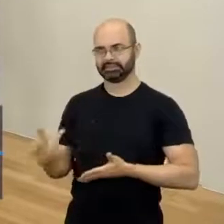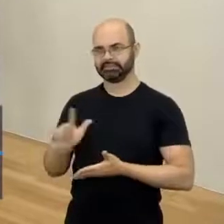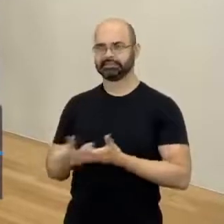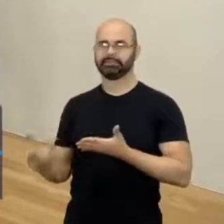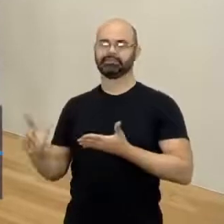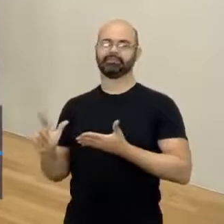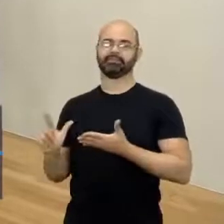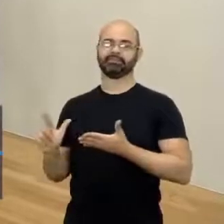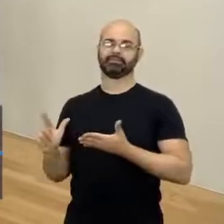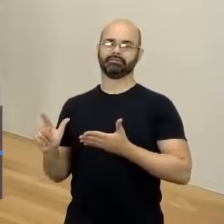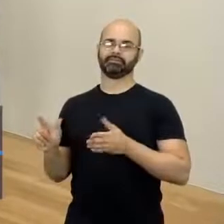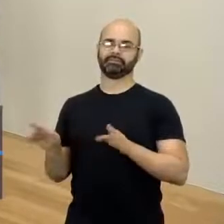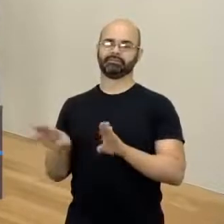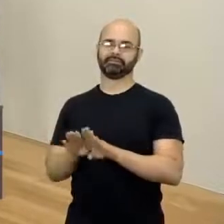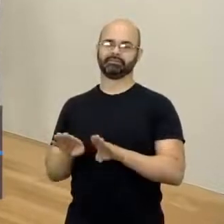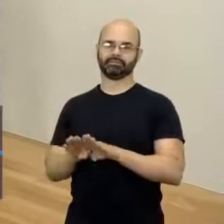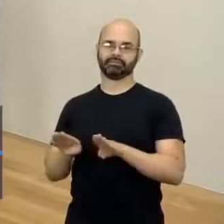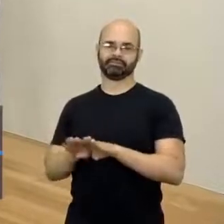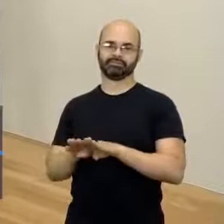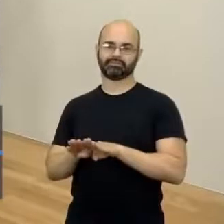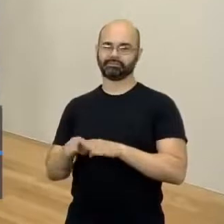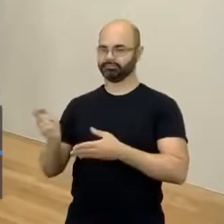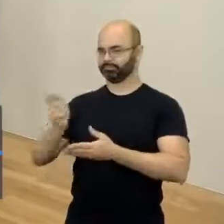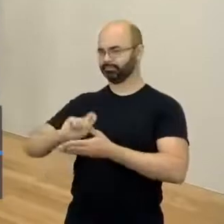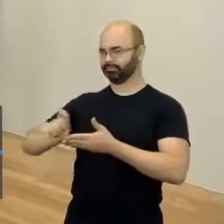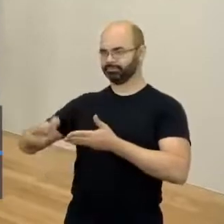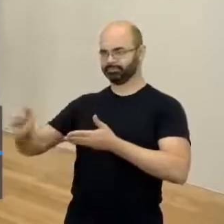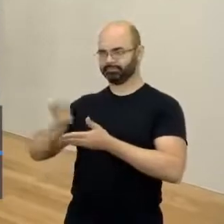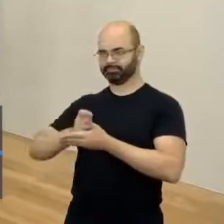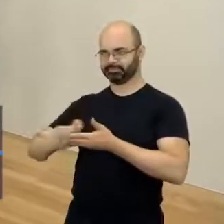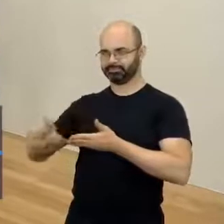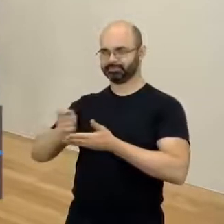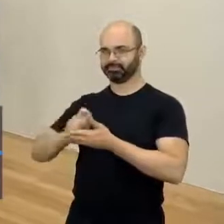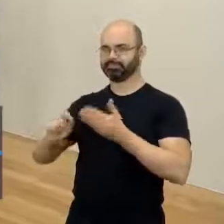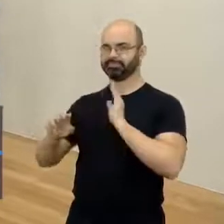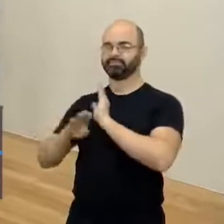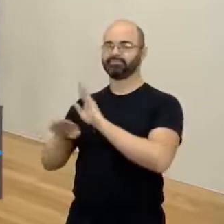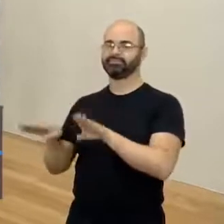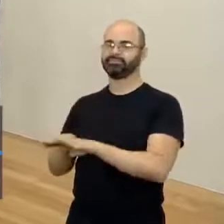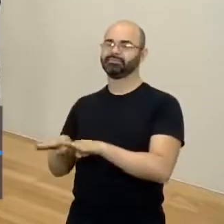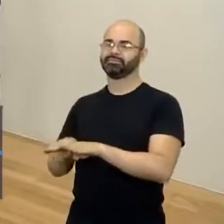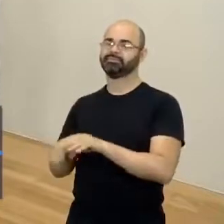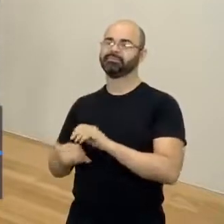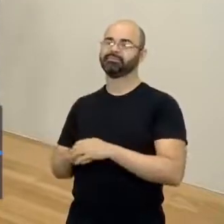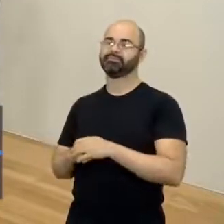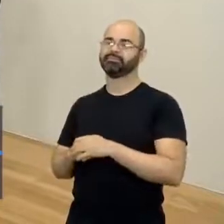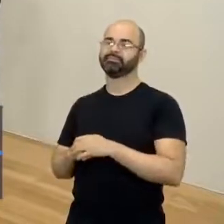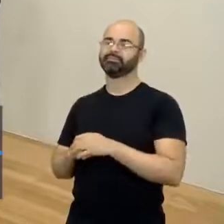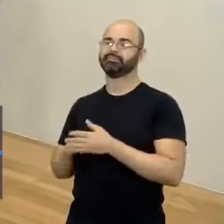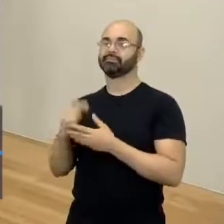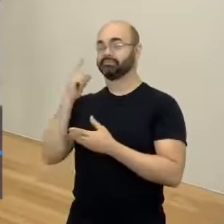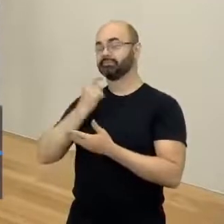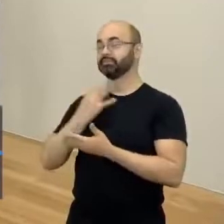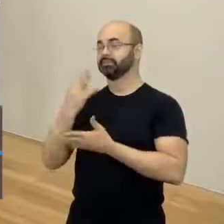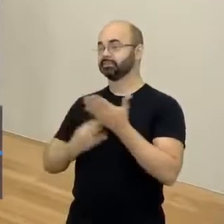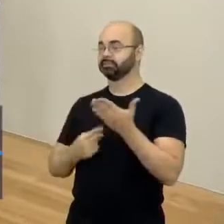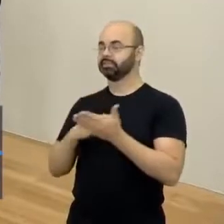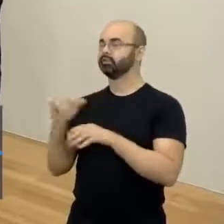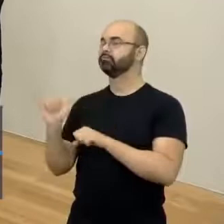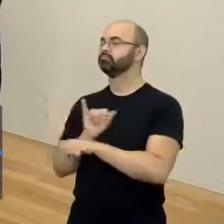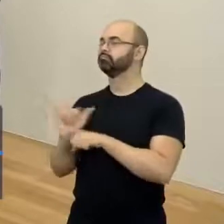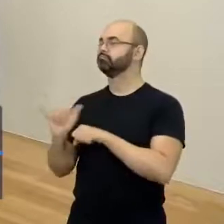e poder ser usada para escrever, ela te ajuda também com revisão de textos. Ela